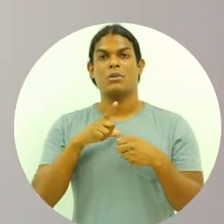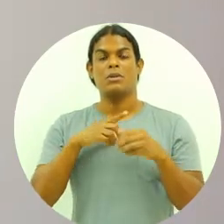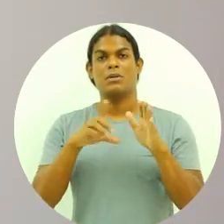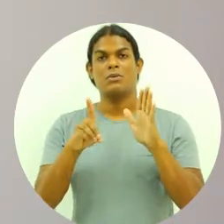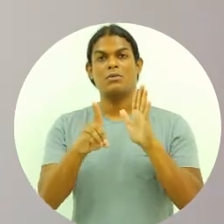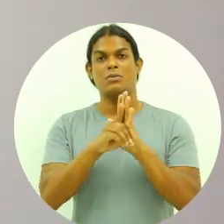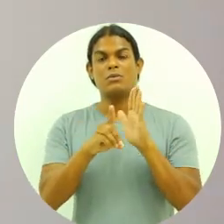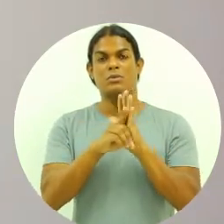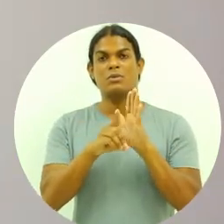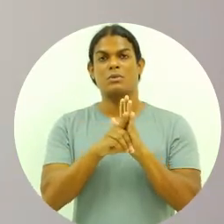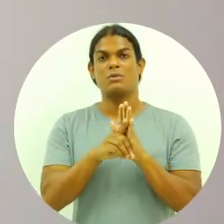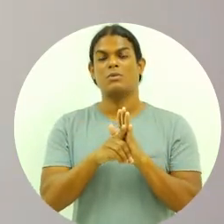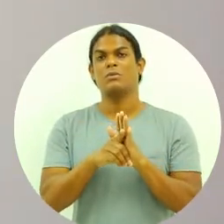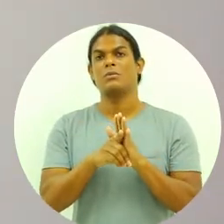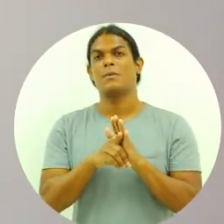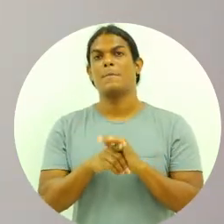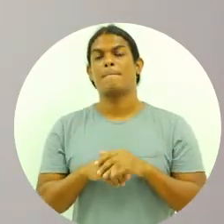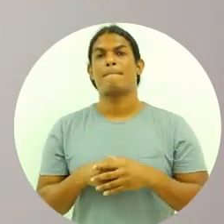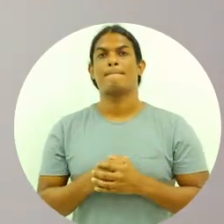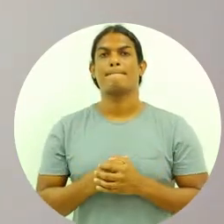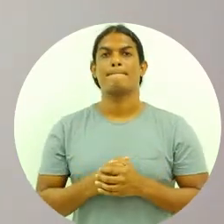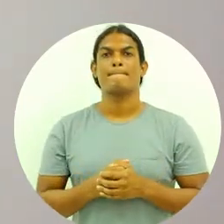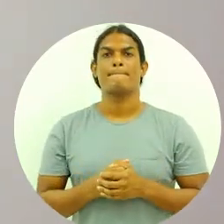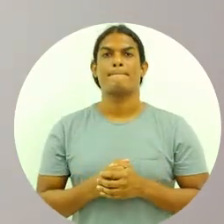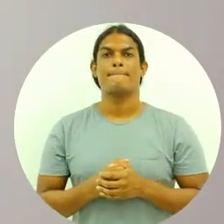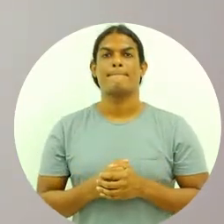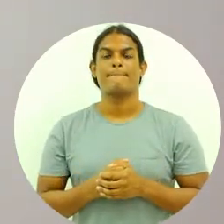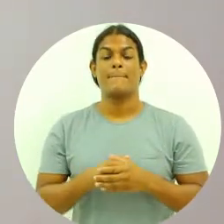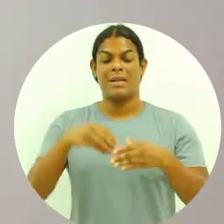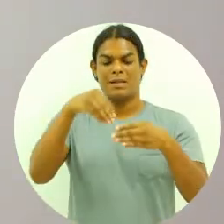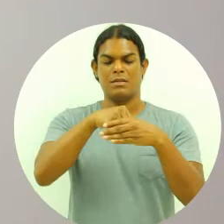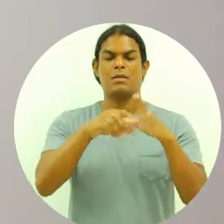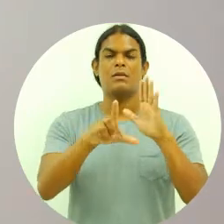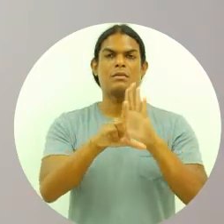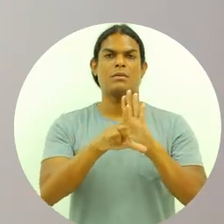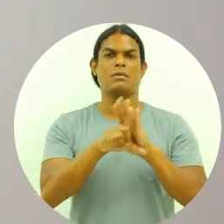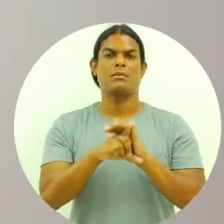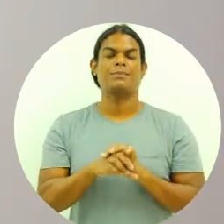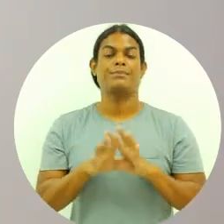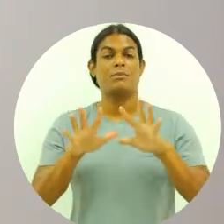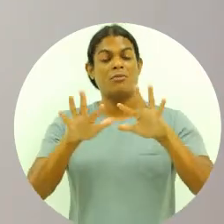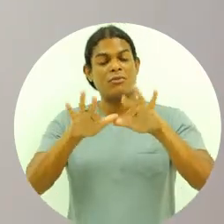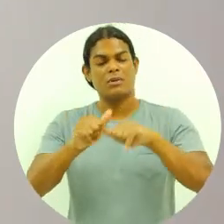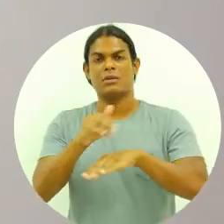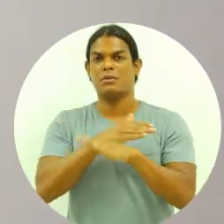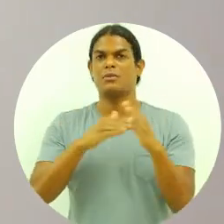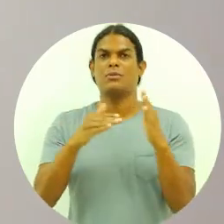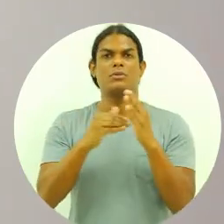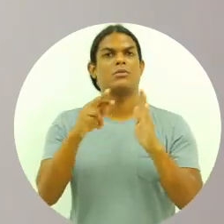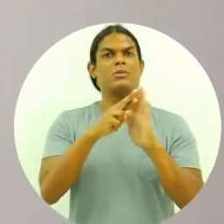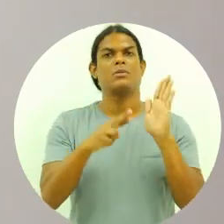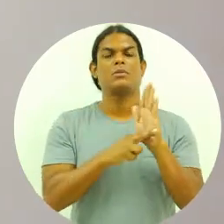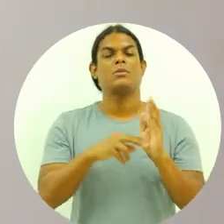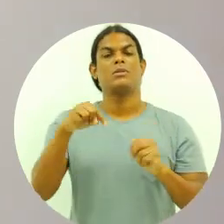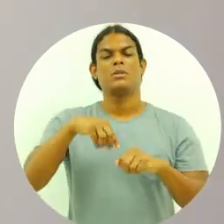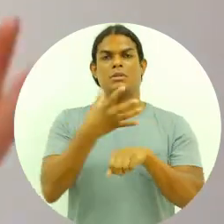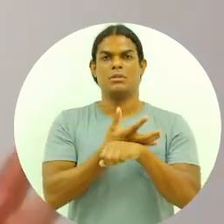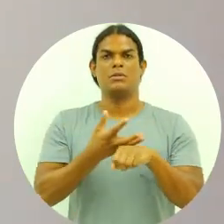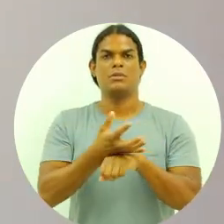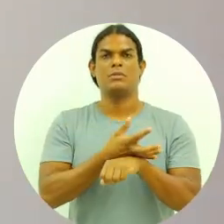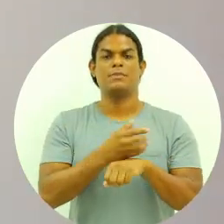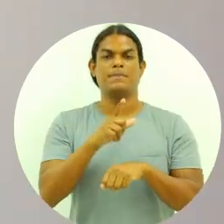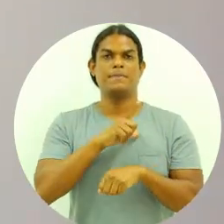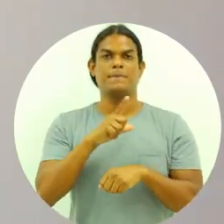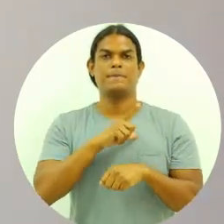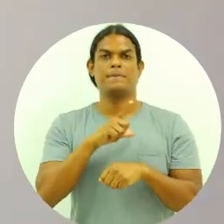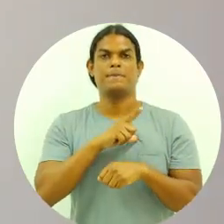lei. E para finalizar todos esses princípios e a nossa competência, nós temos a supremacia